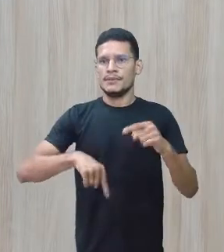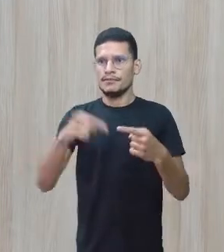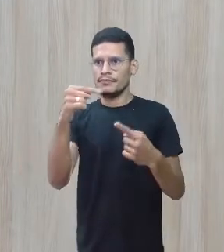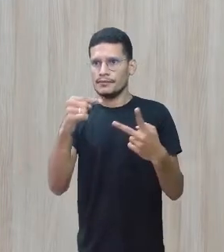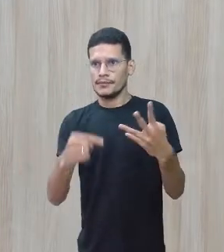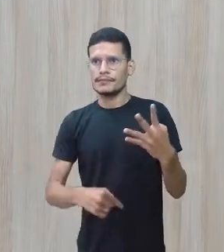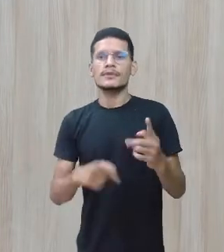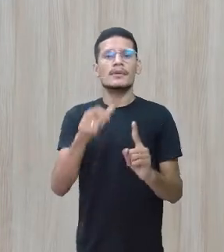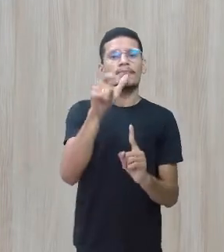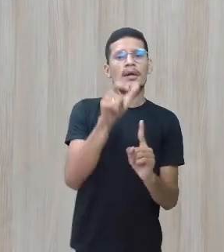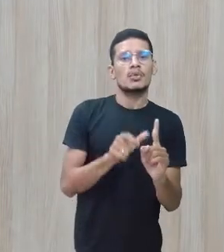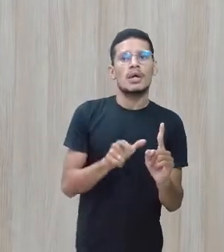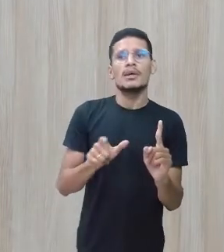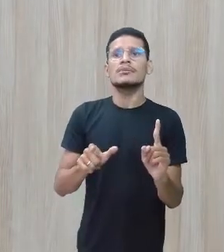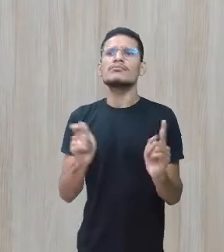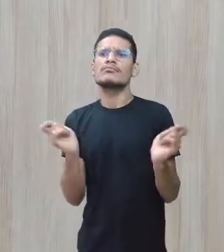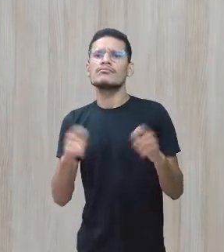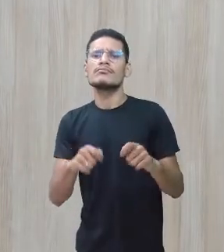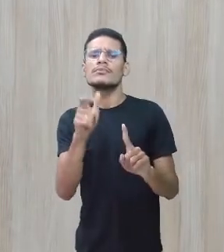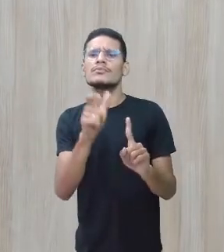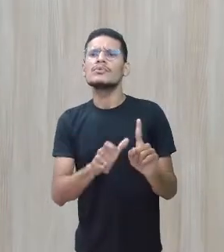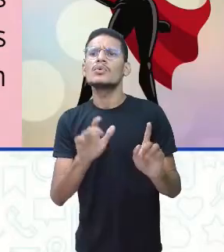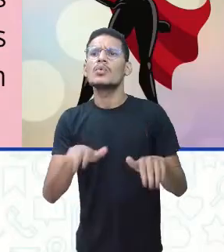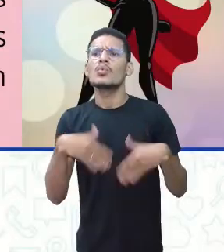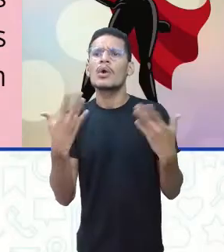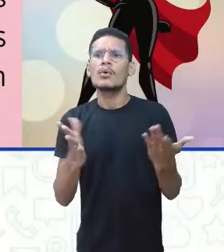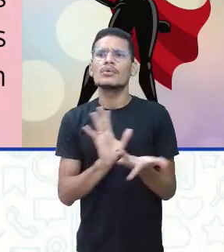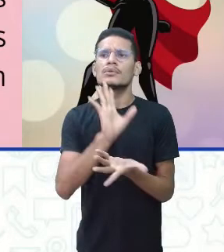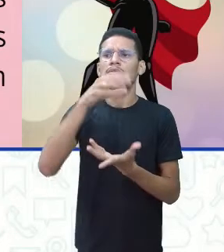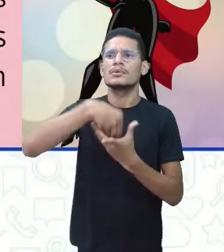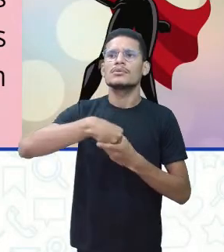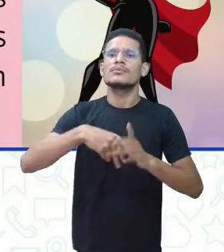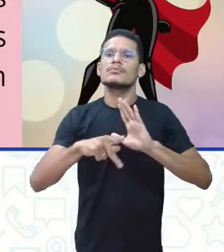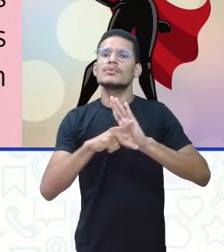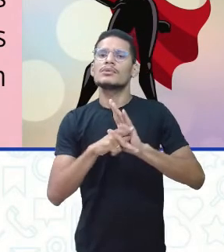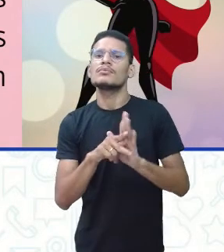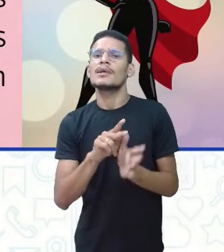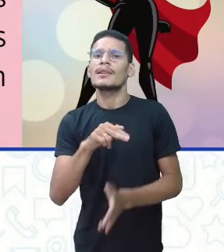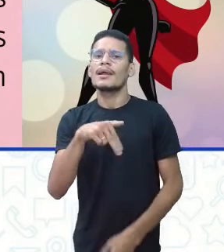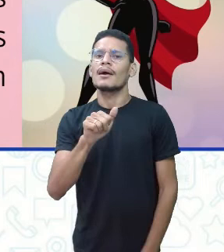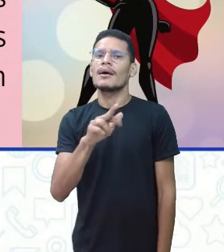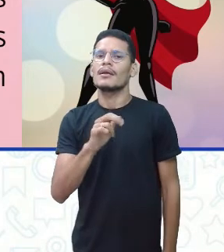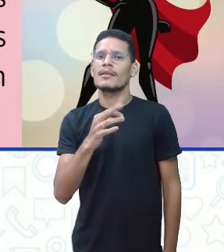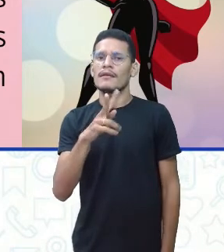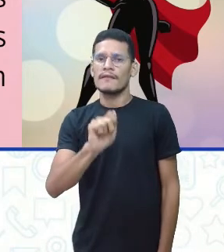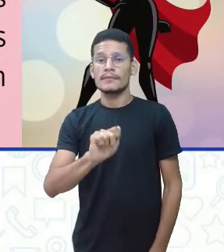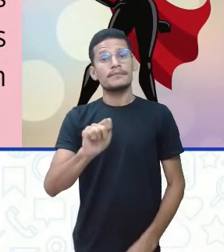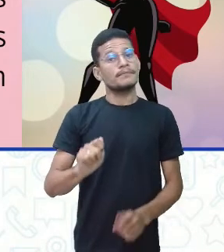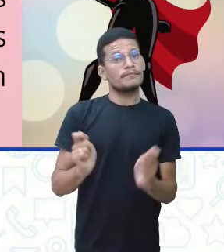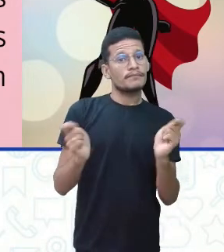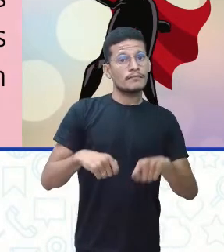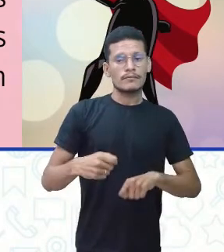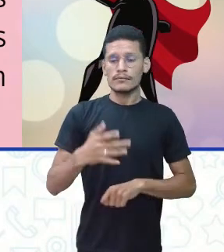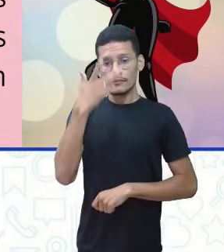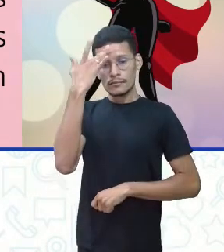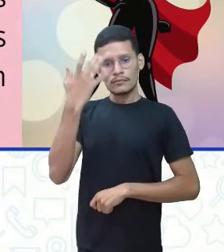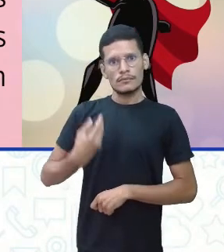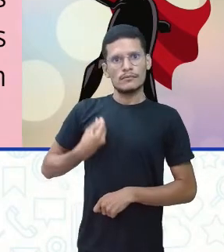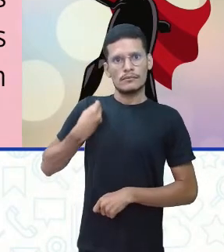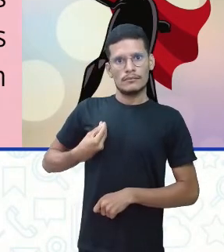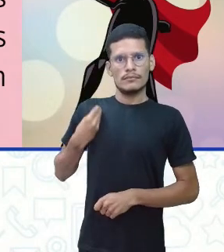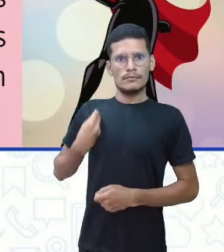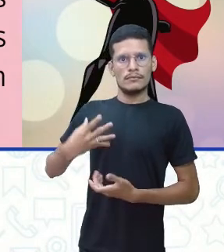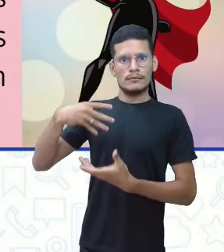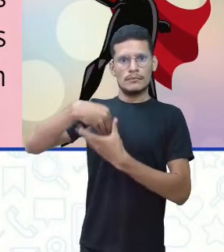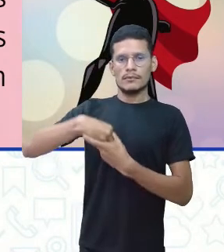as personagens. Quem seriam os personagens dentro de uma narrativa? São aquelas pessoas que estão presentes na história.